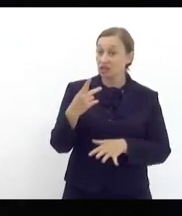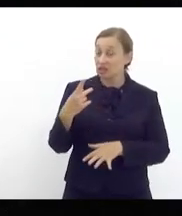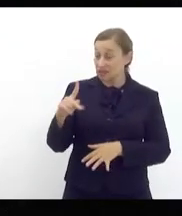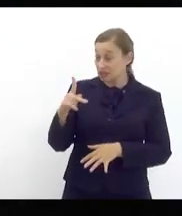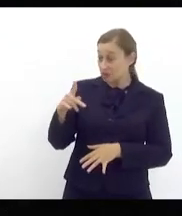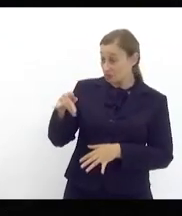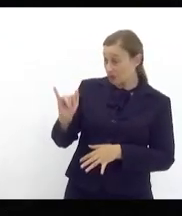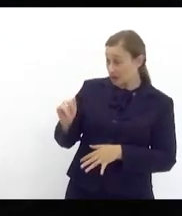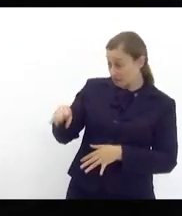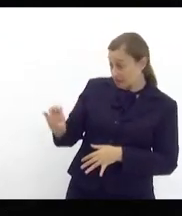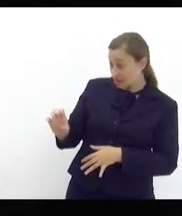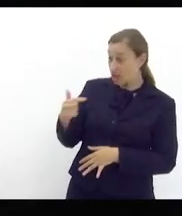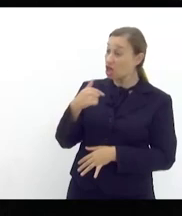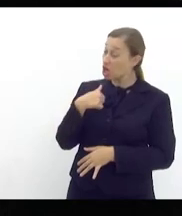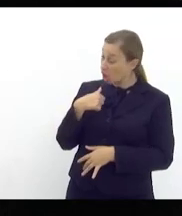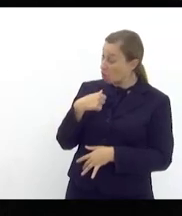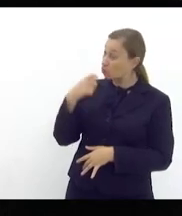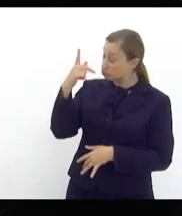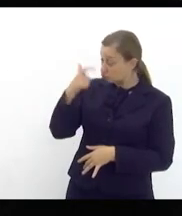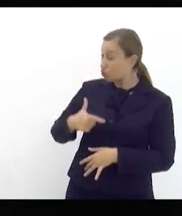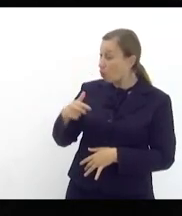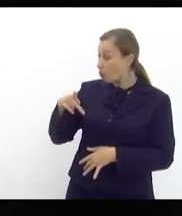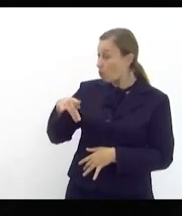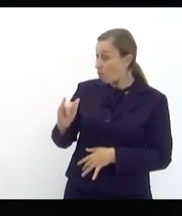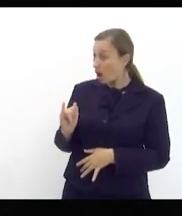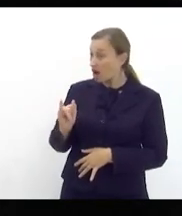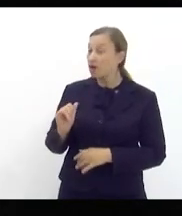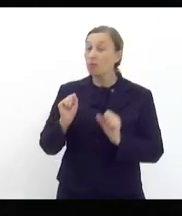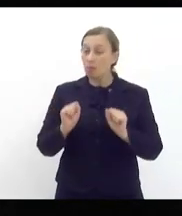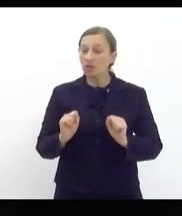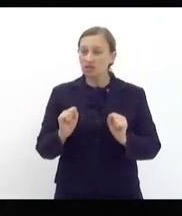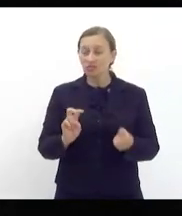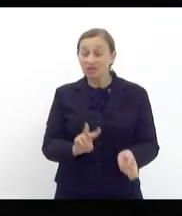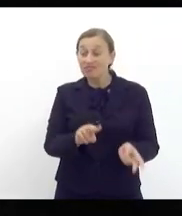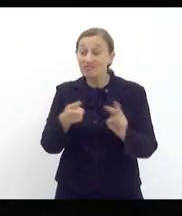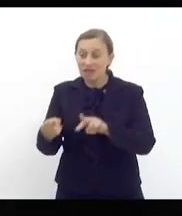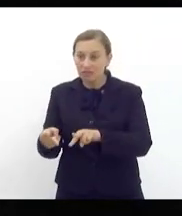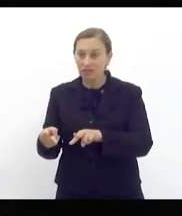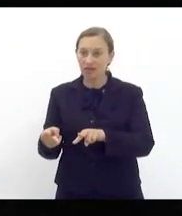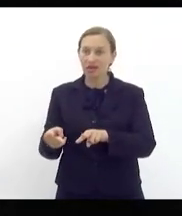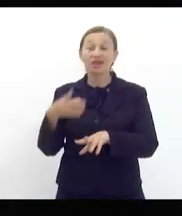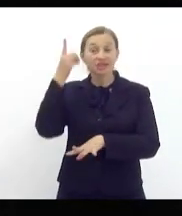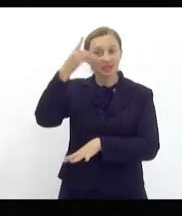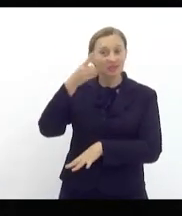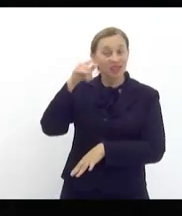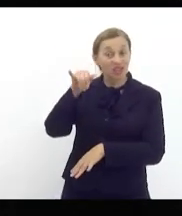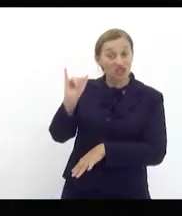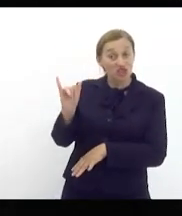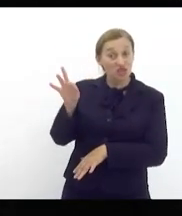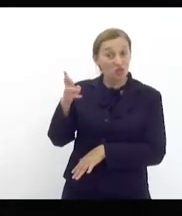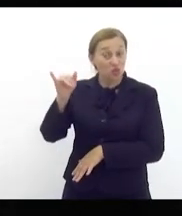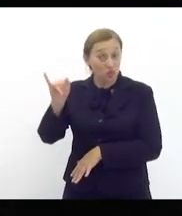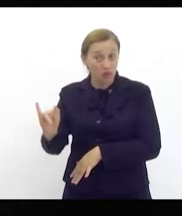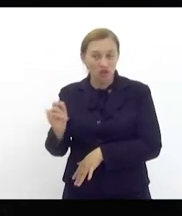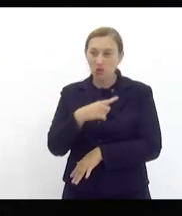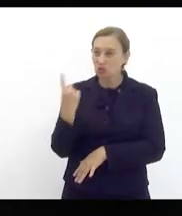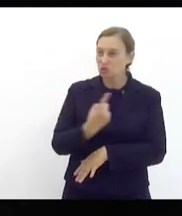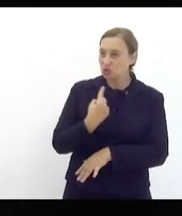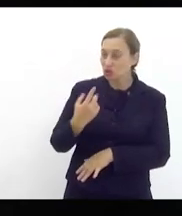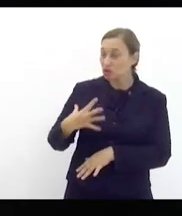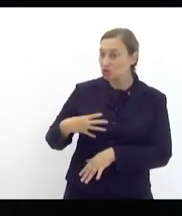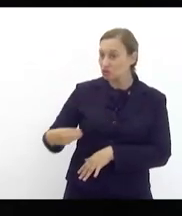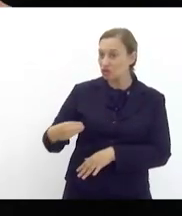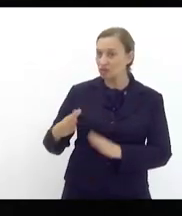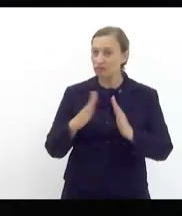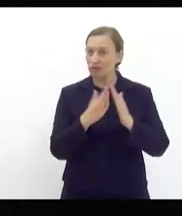sou pai que nós possamos encaminhar deputado Iori os nossos filhos para as escolas de